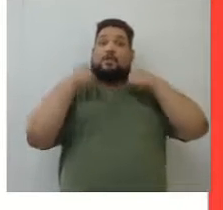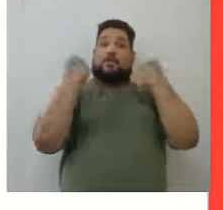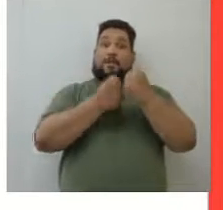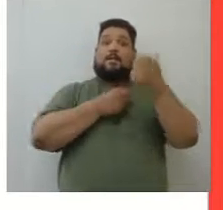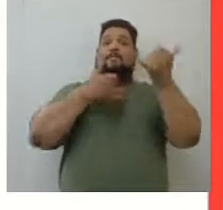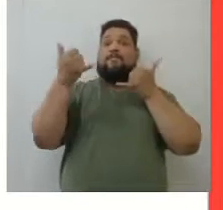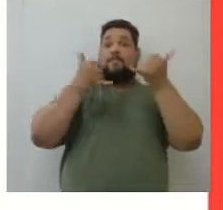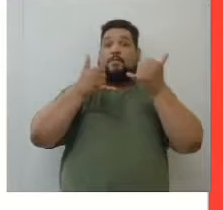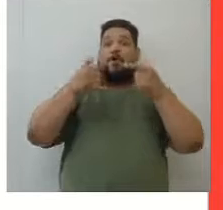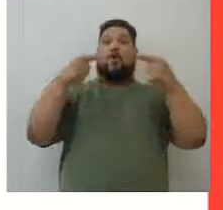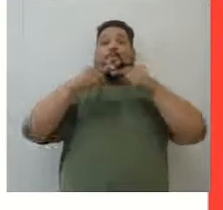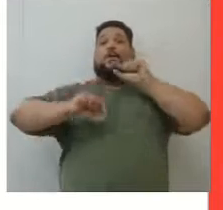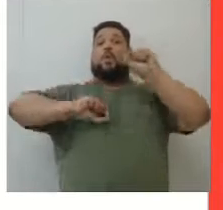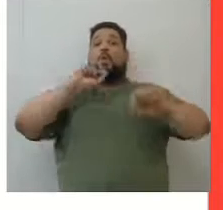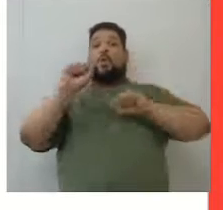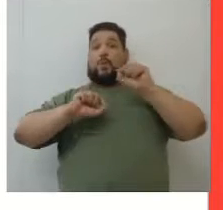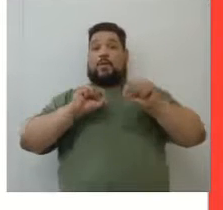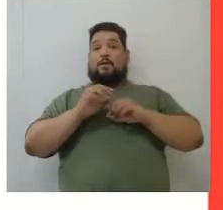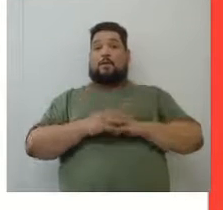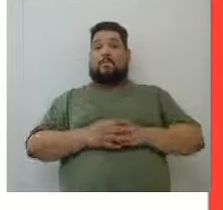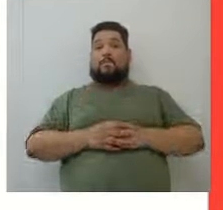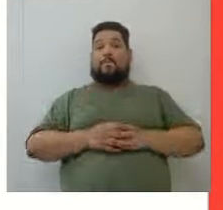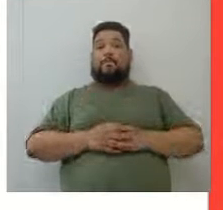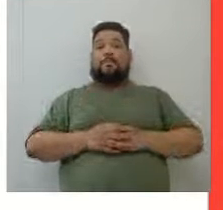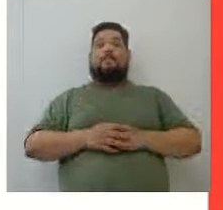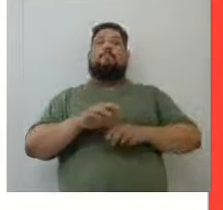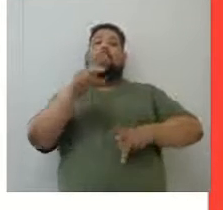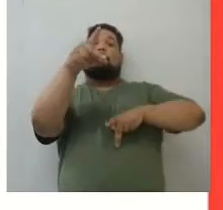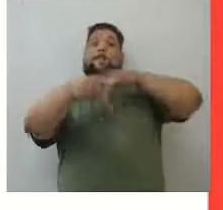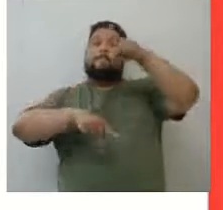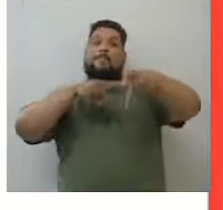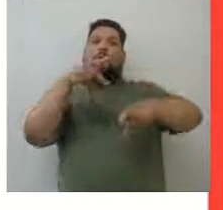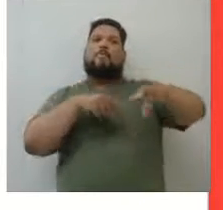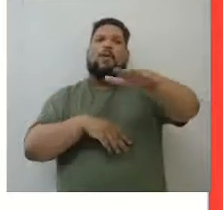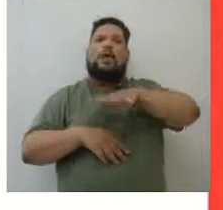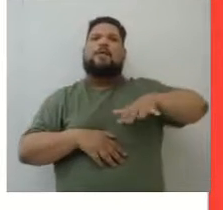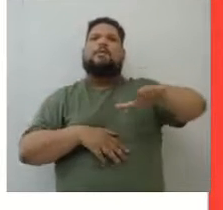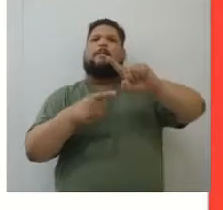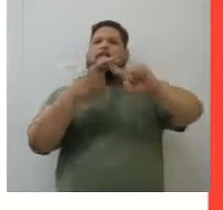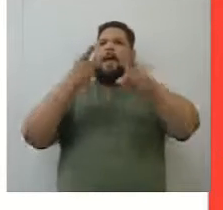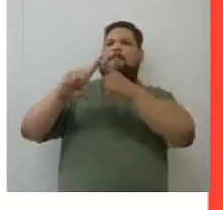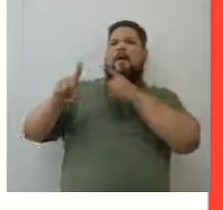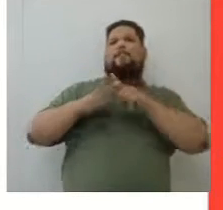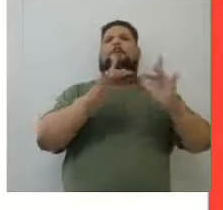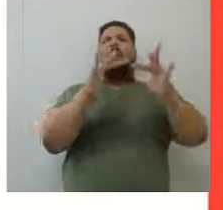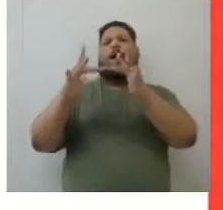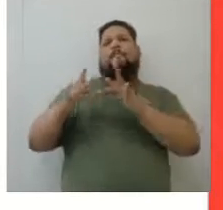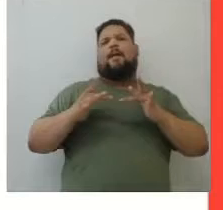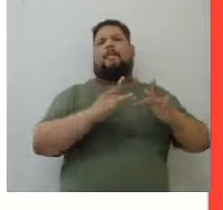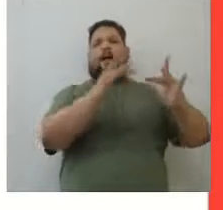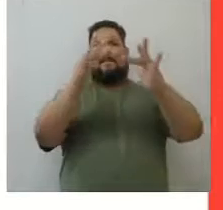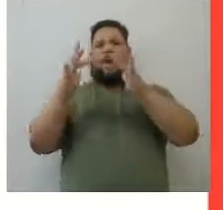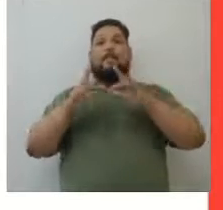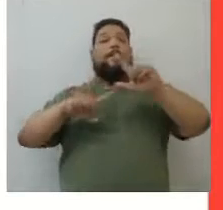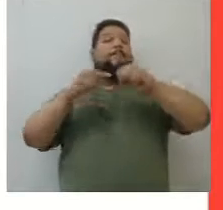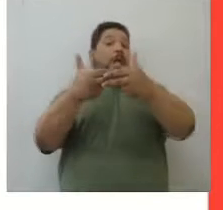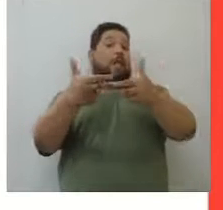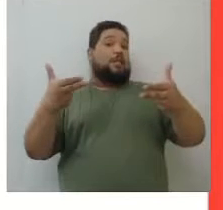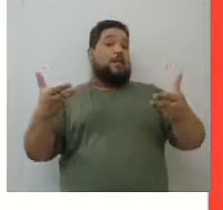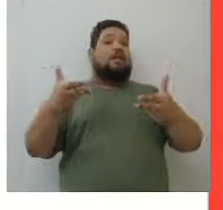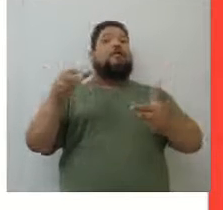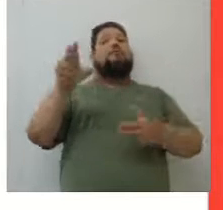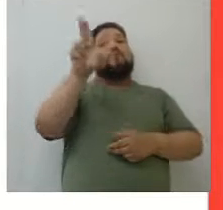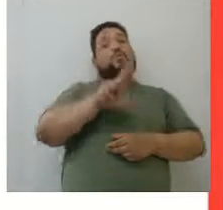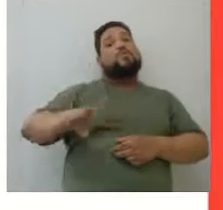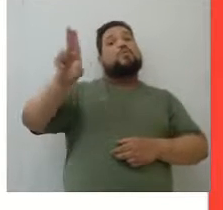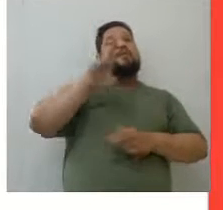Informação vai ser a população se interagindo mais e começando a utilizar os recursos de informação